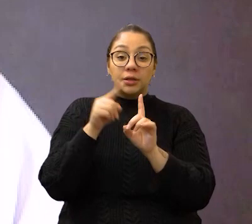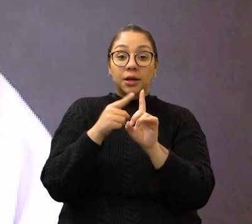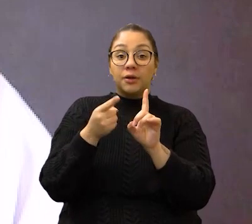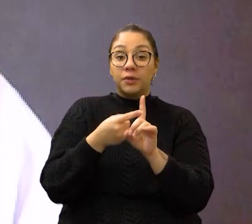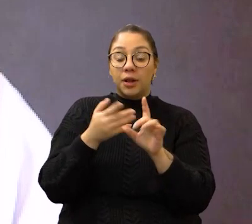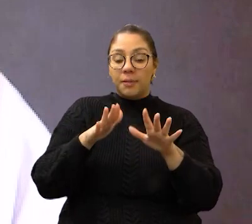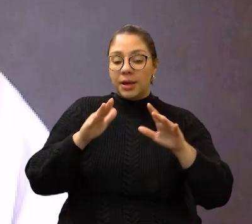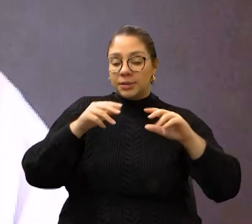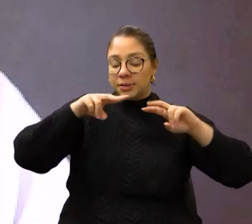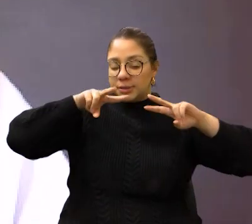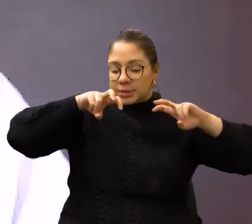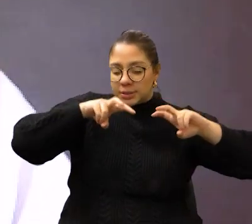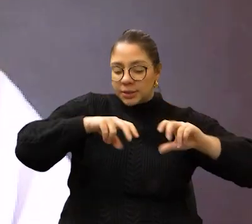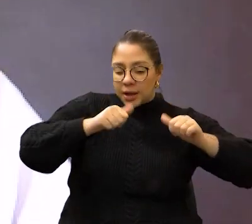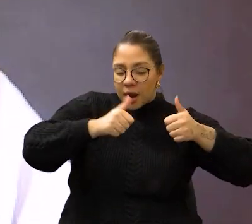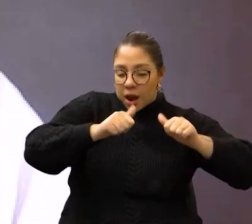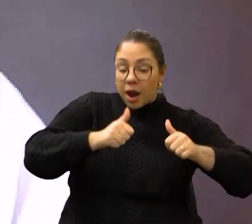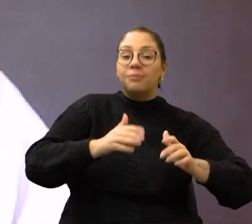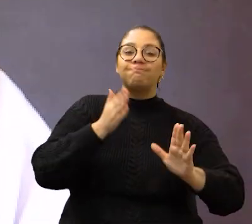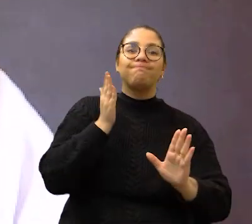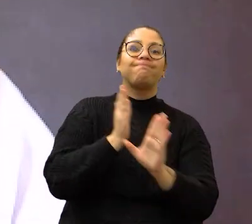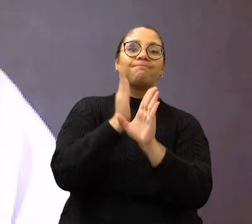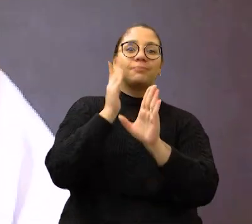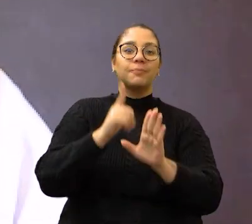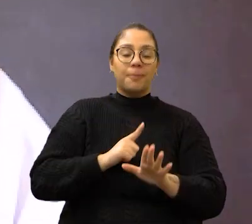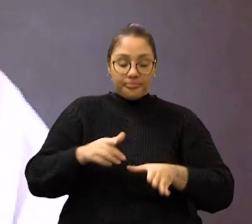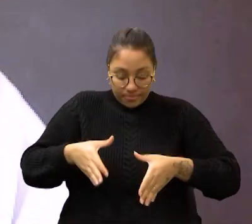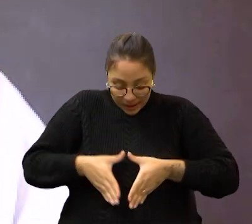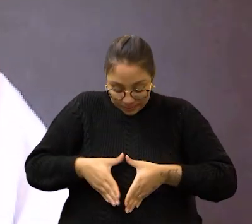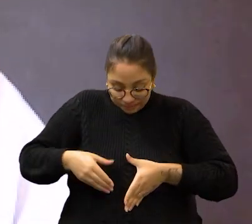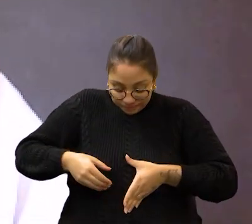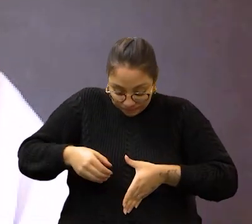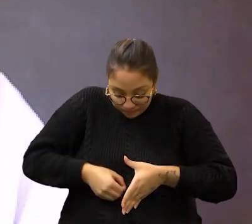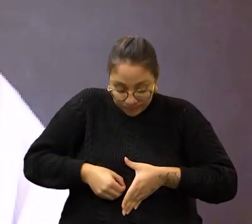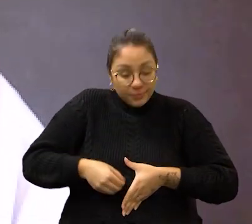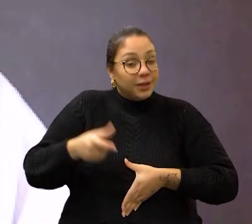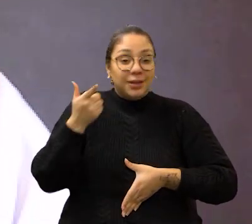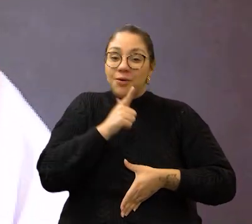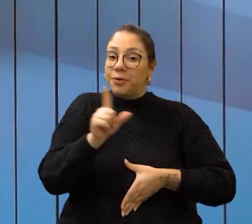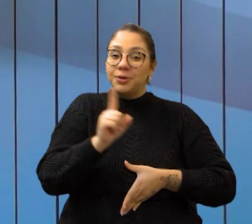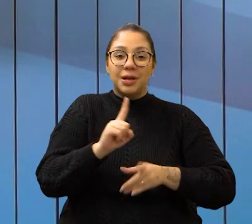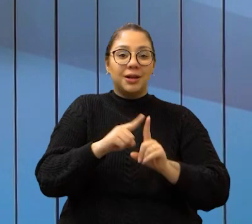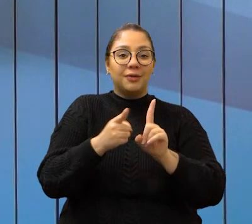mais minuciosa, ela tem um mioma que está fazendo com que ela não consiga engravidar.